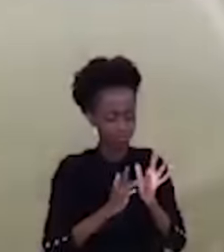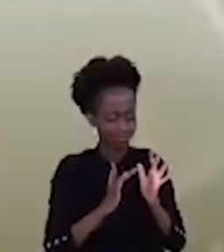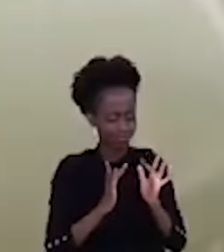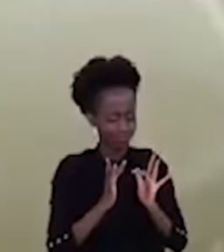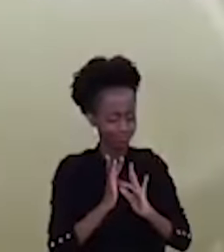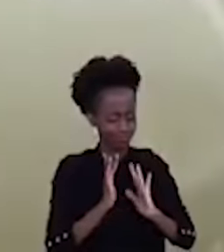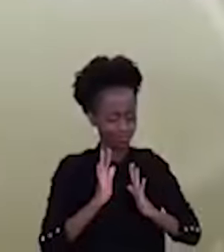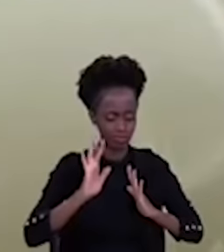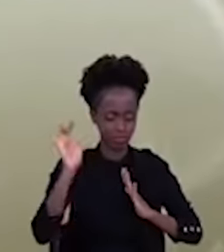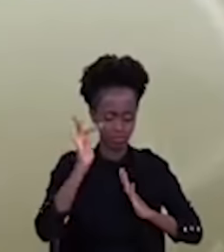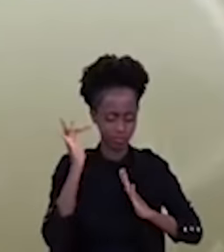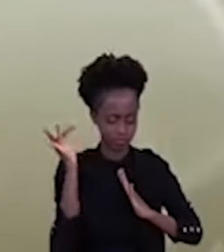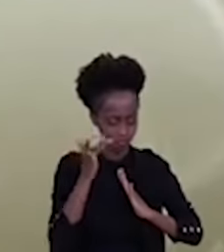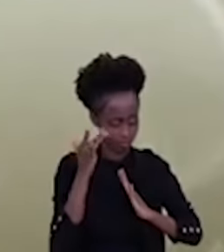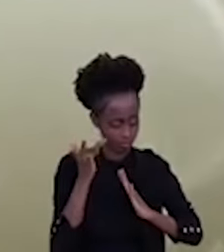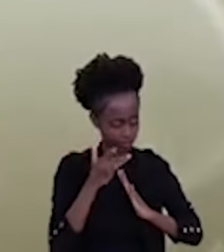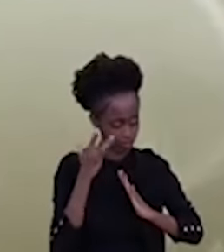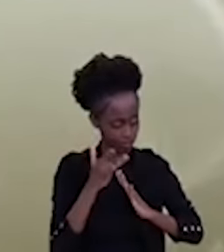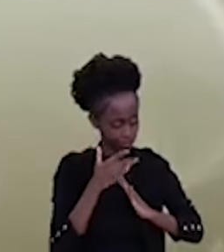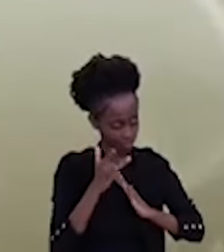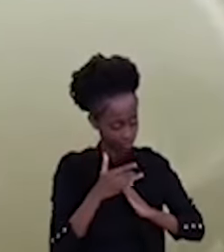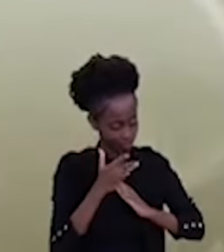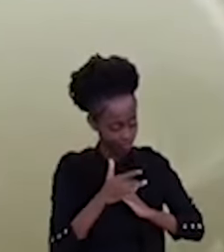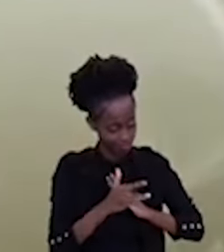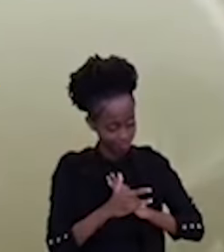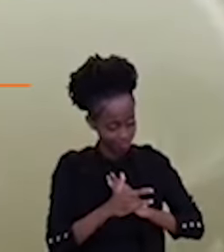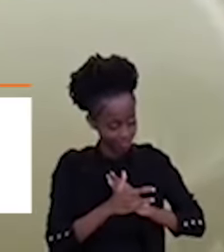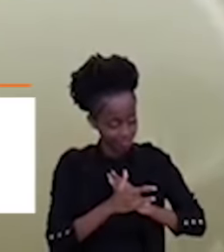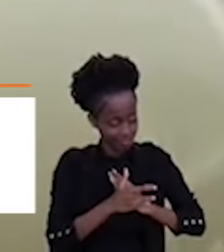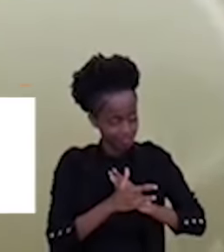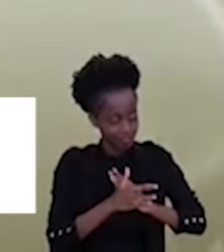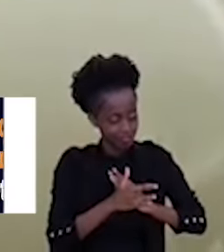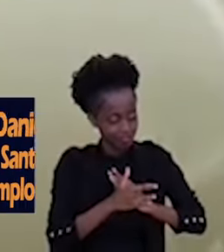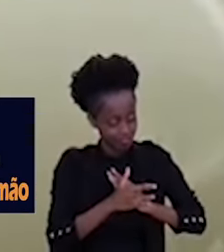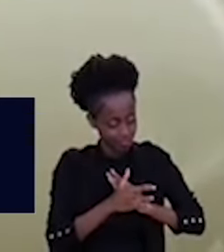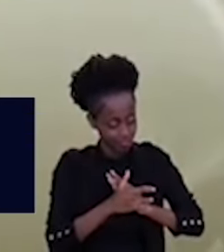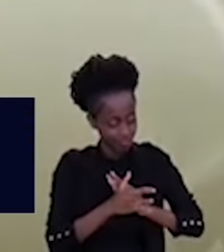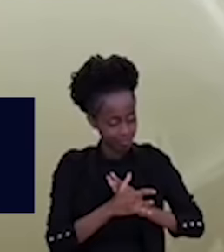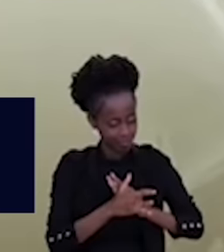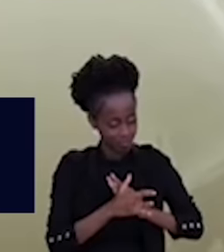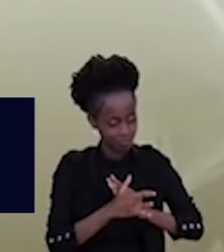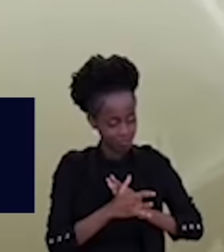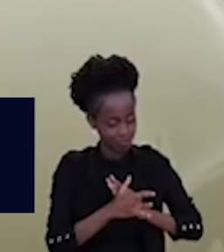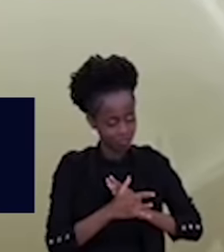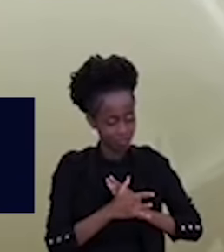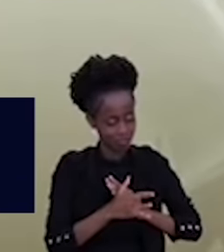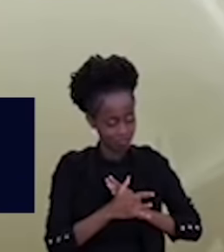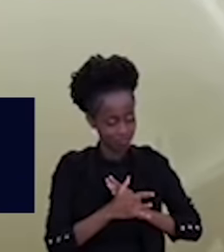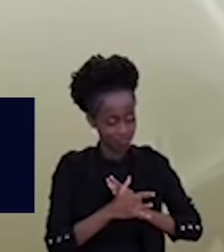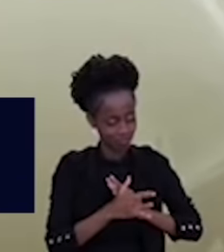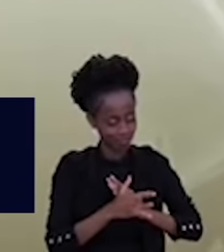Toca, toca, Jesus, toca, toca fundo